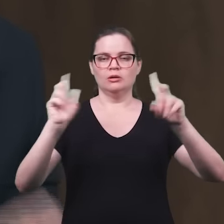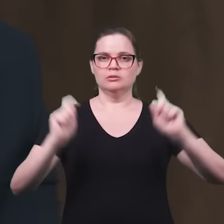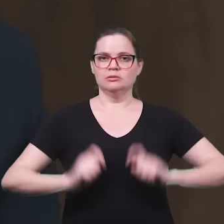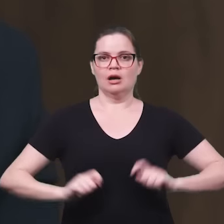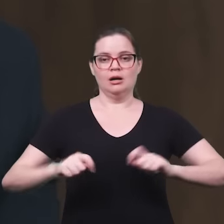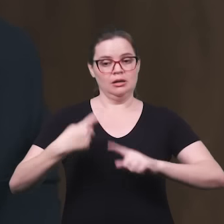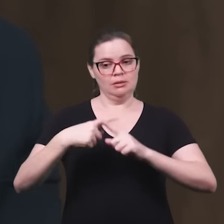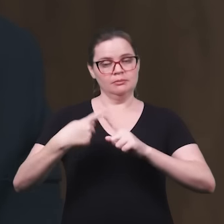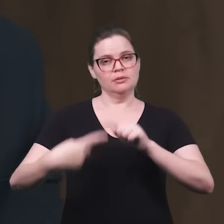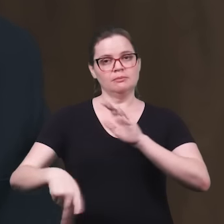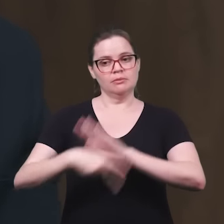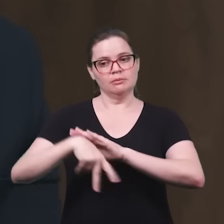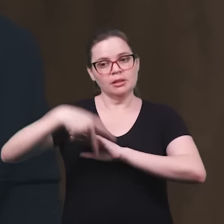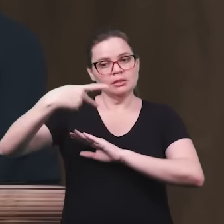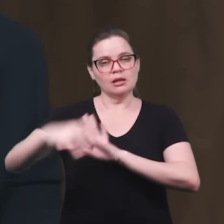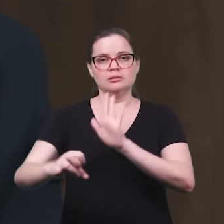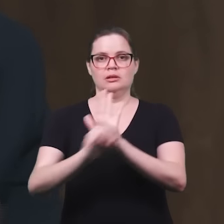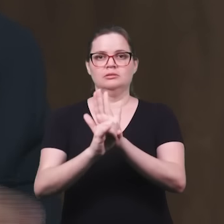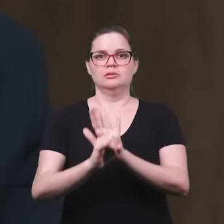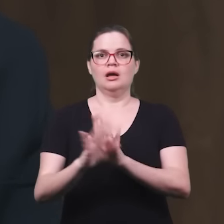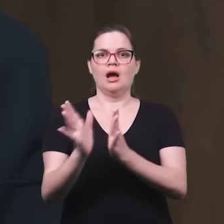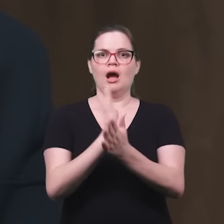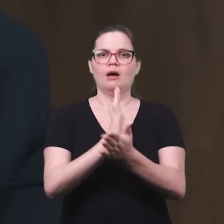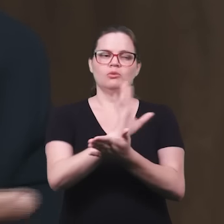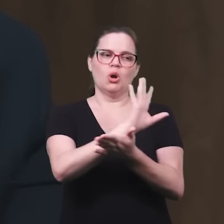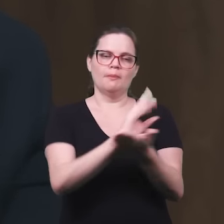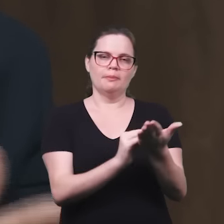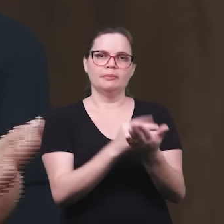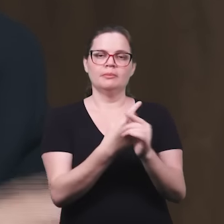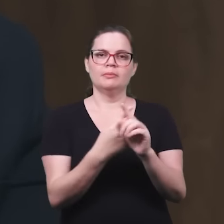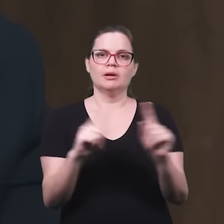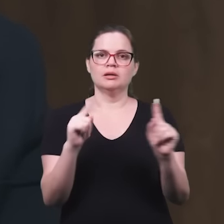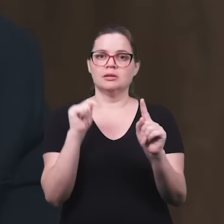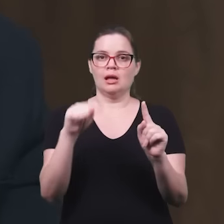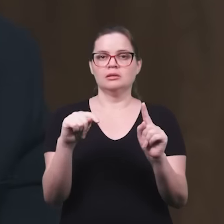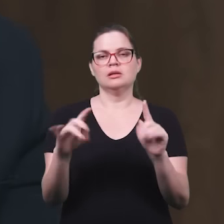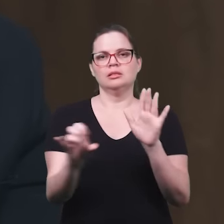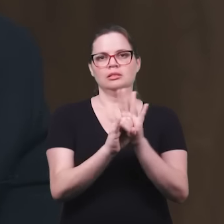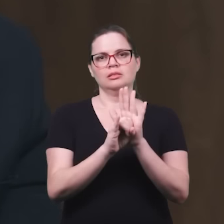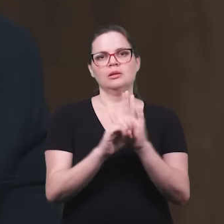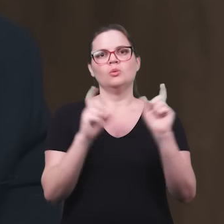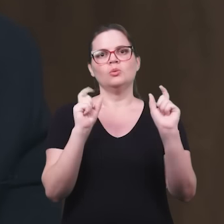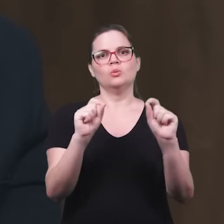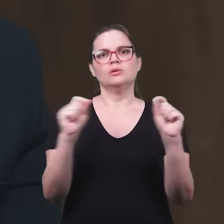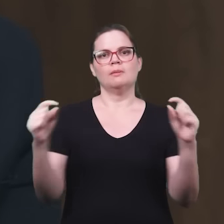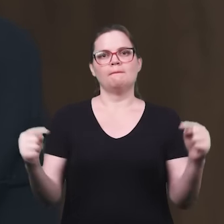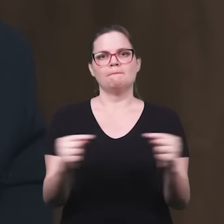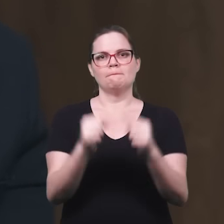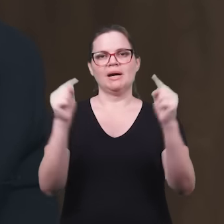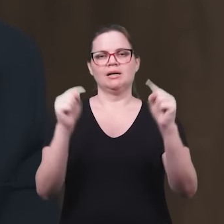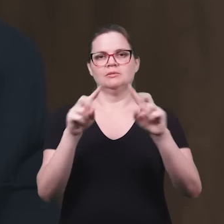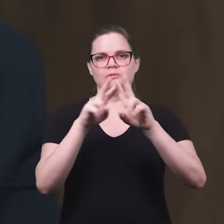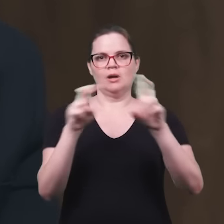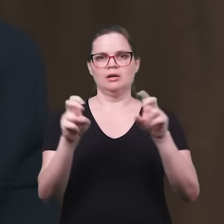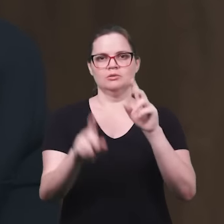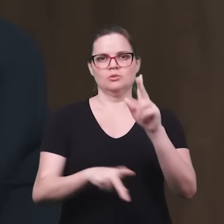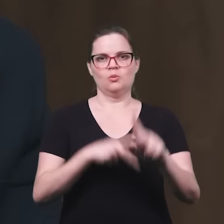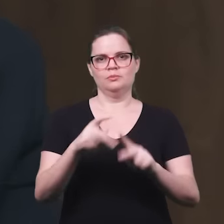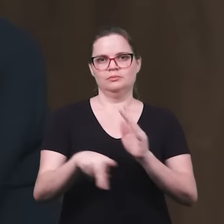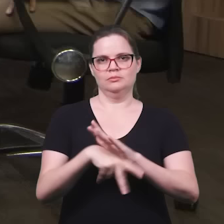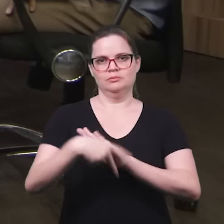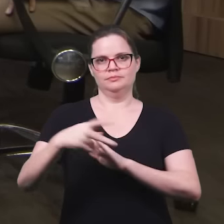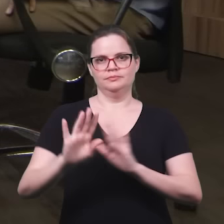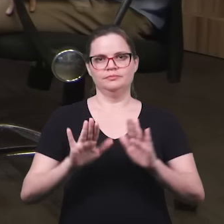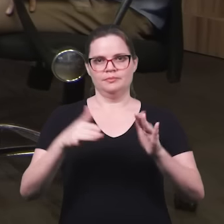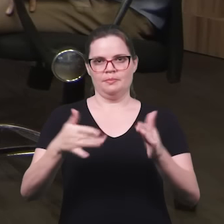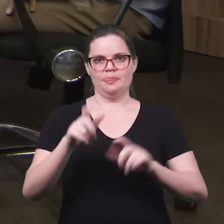a identidade deles, e por vezes alguns até copiam, né? Mas essa identidade ela tende a conectar com o público deles. Muito